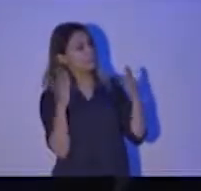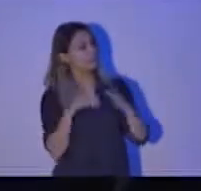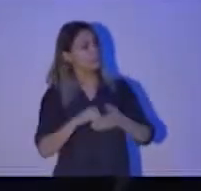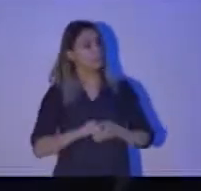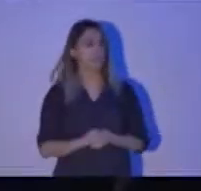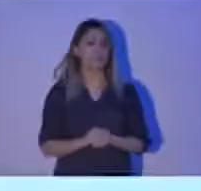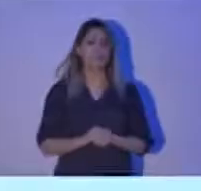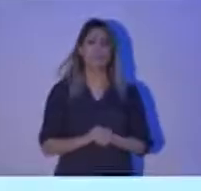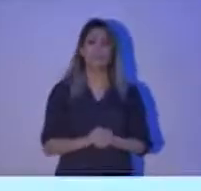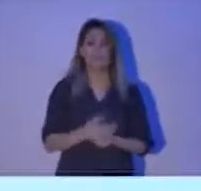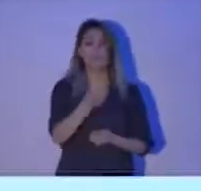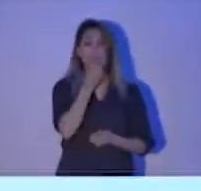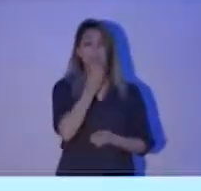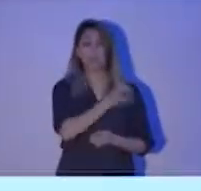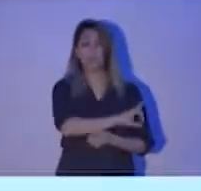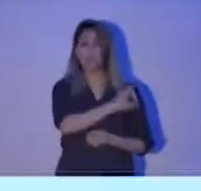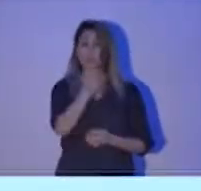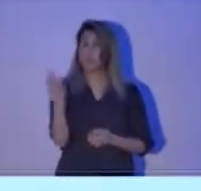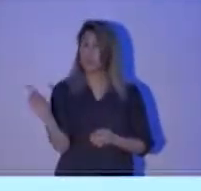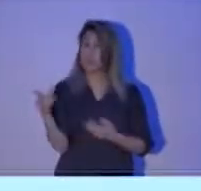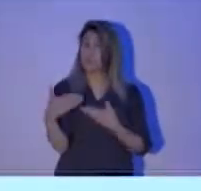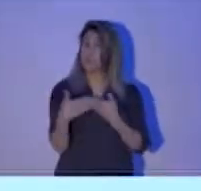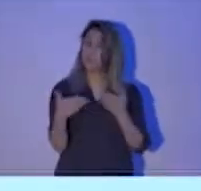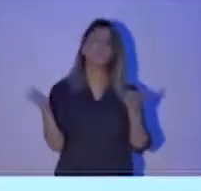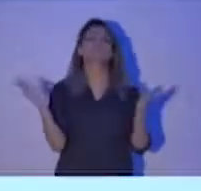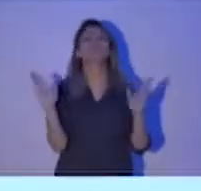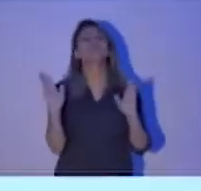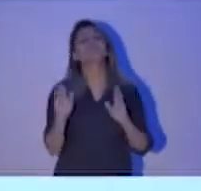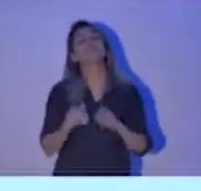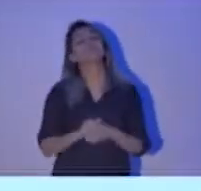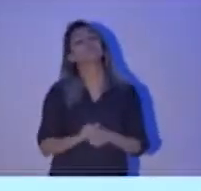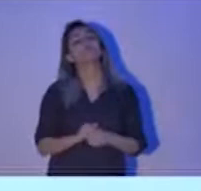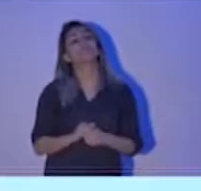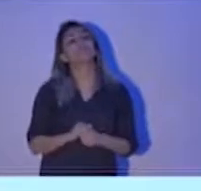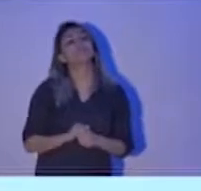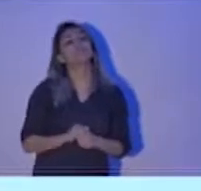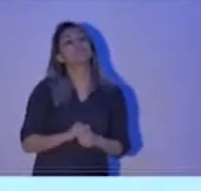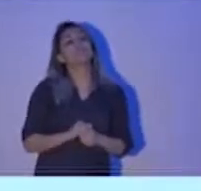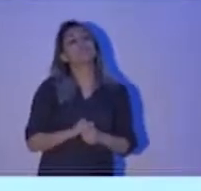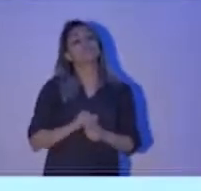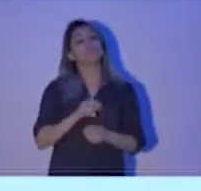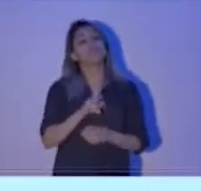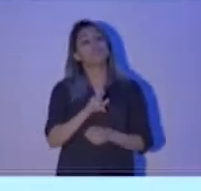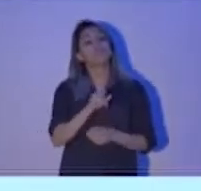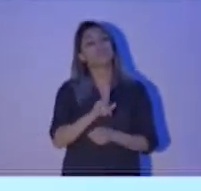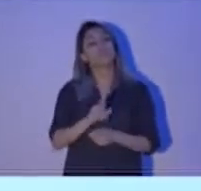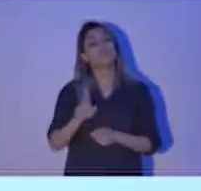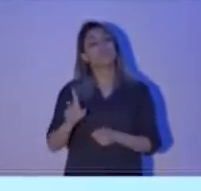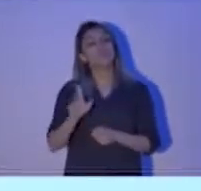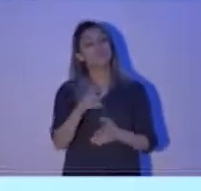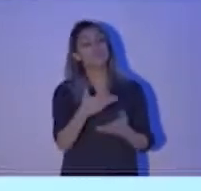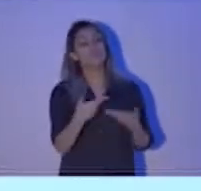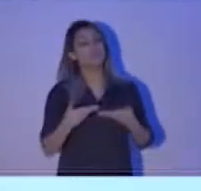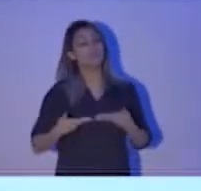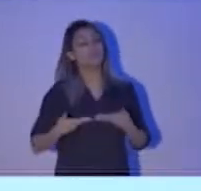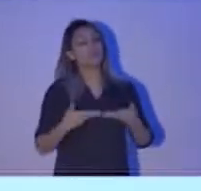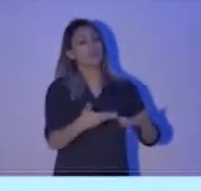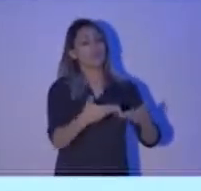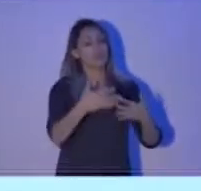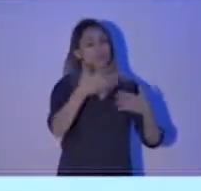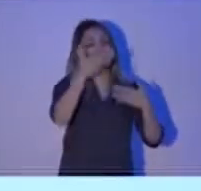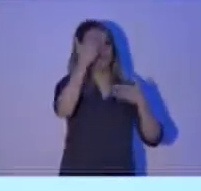Bom dia a todos. Inicialmente, na pessoa da Camila e da Suzana, agradecer o convite pela Fundação Lema, por estar